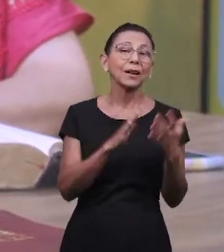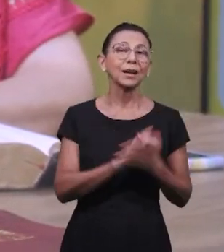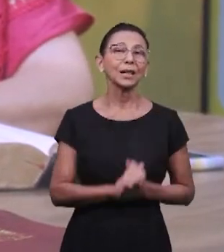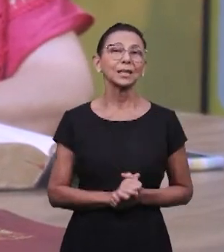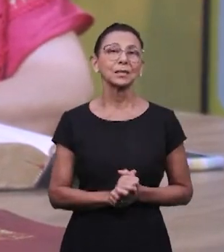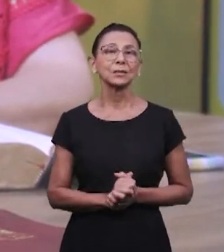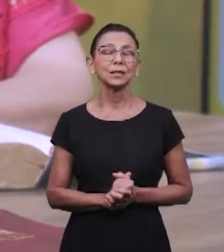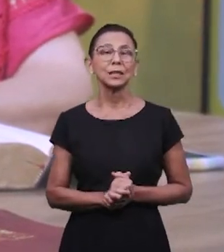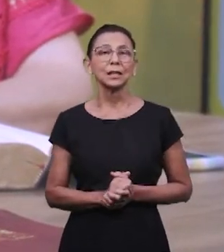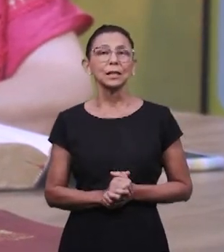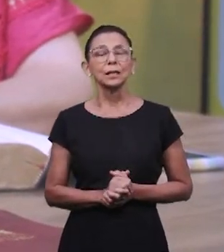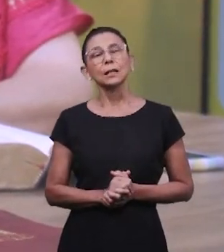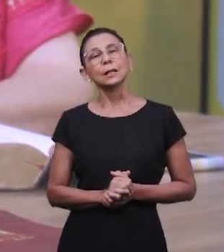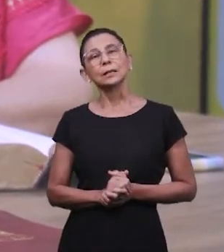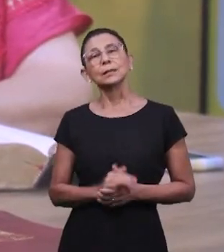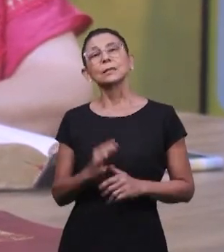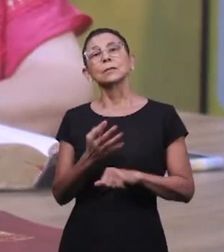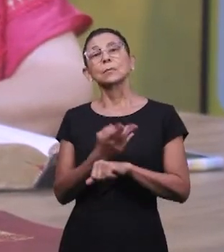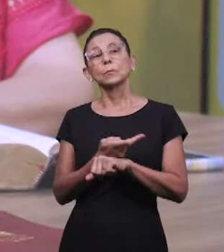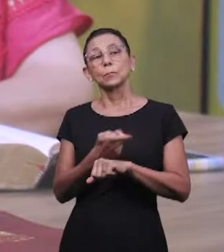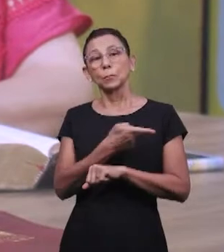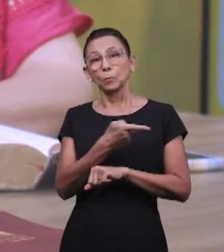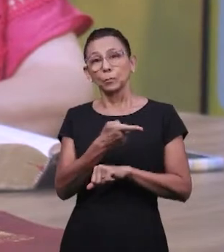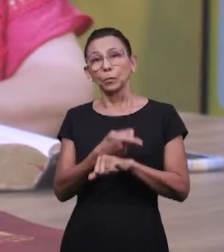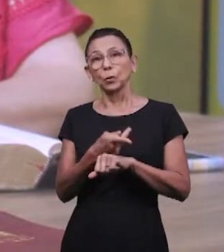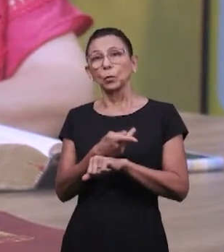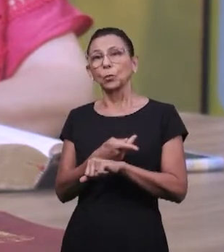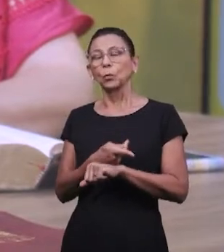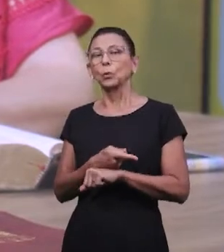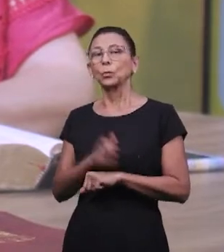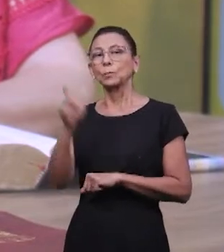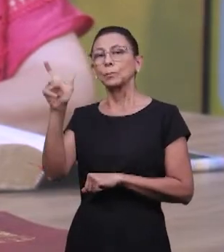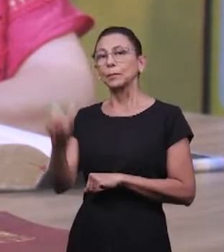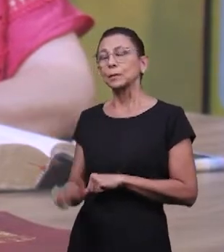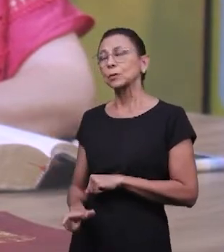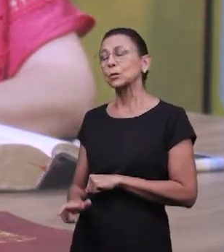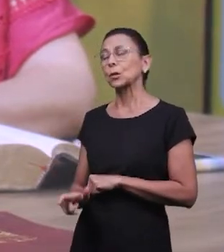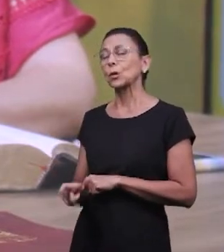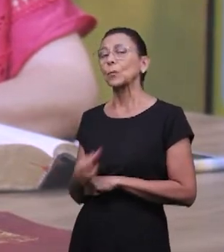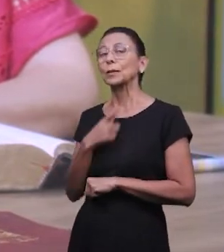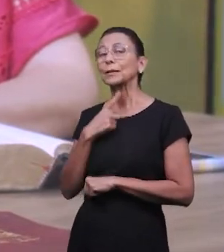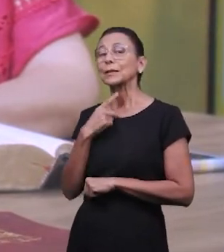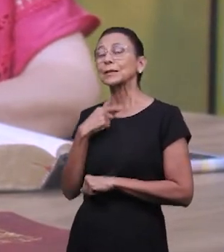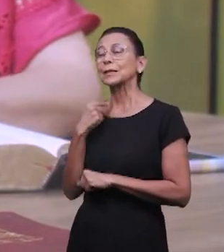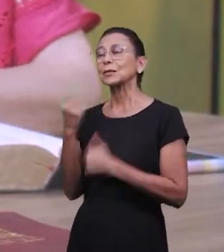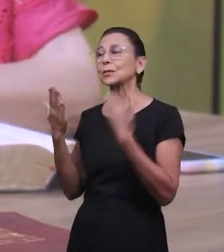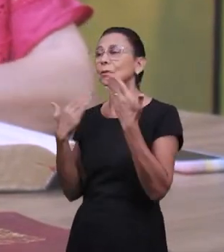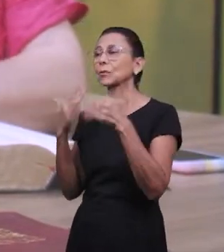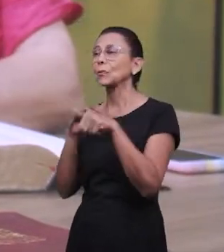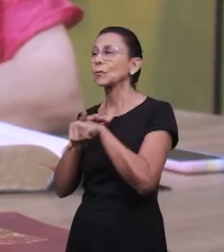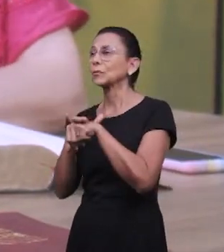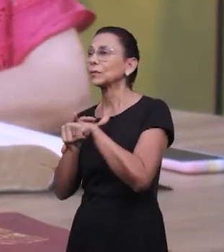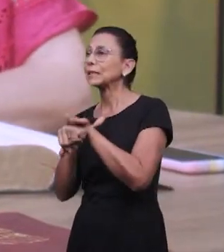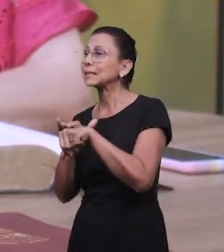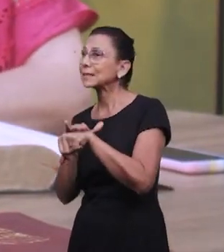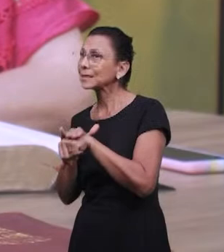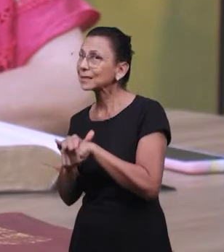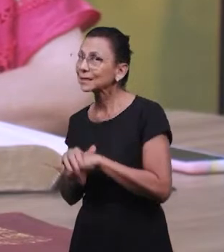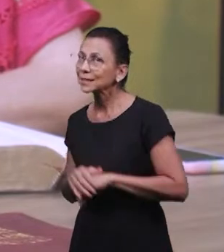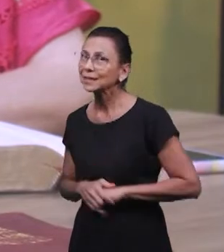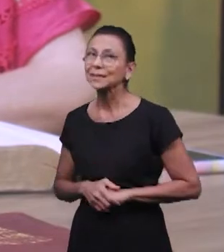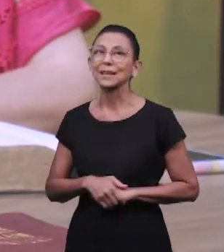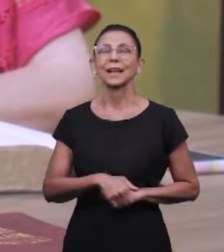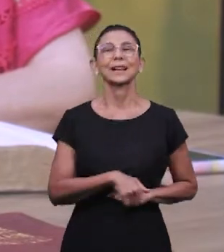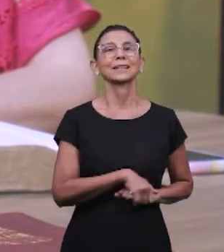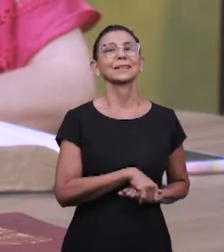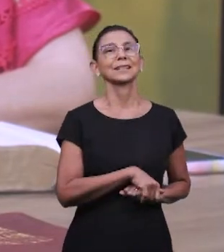ter alguém para ouvir. O pastor também falava sobre isso, né, no encontro passado. Alguém, a gente gosta muito de falar, mas